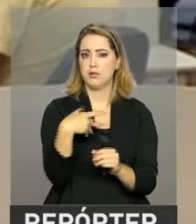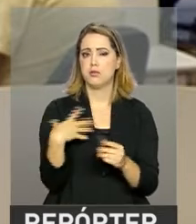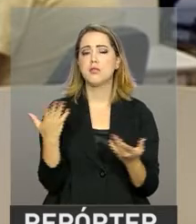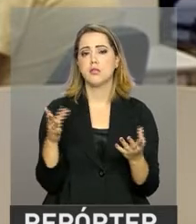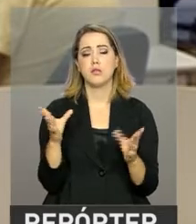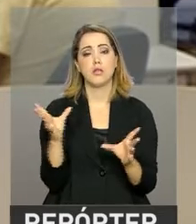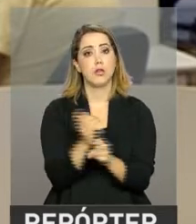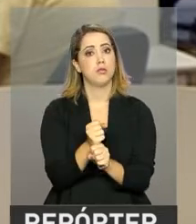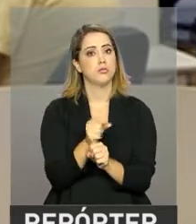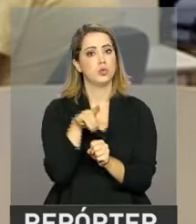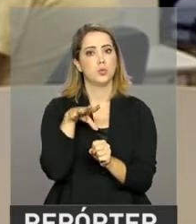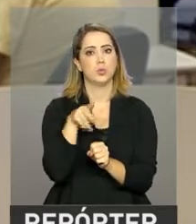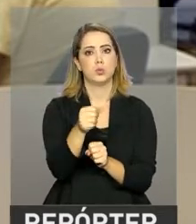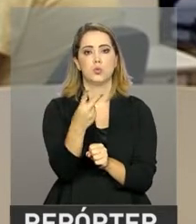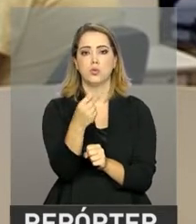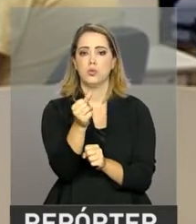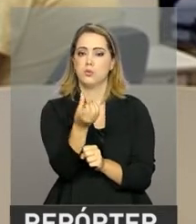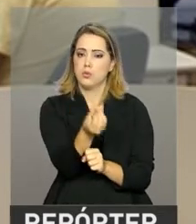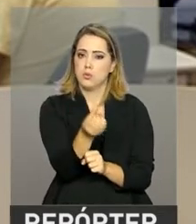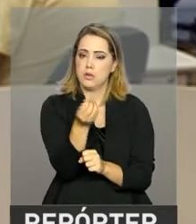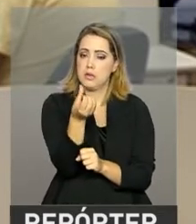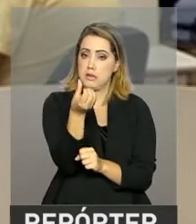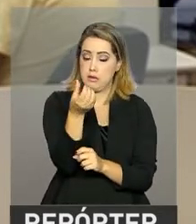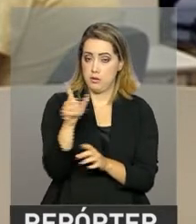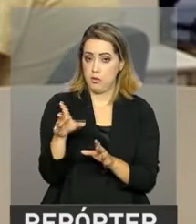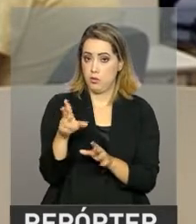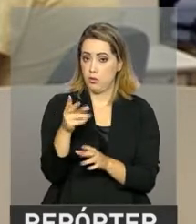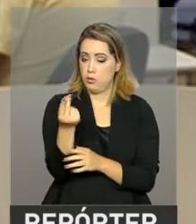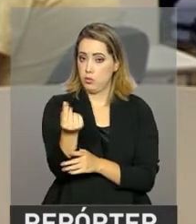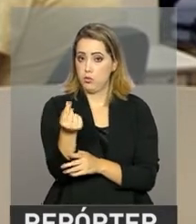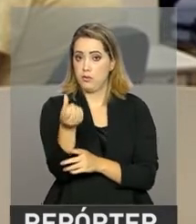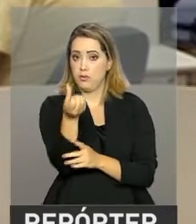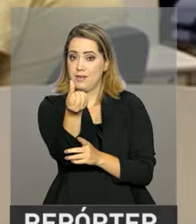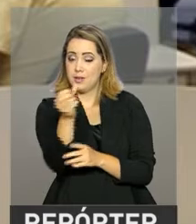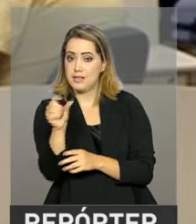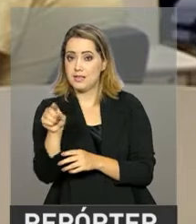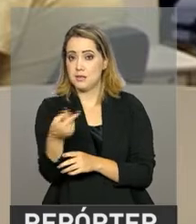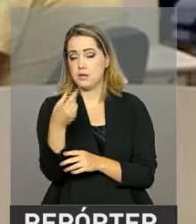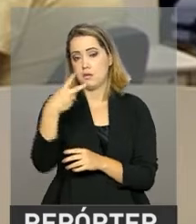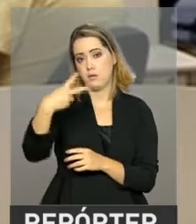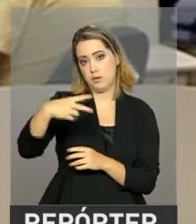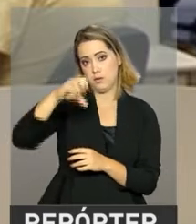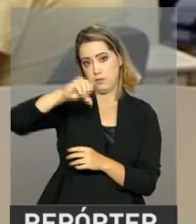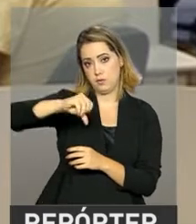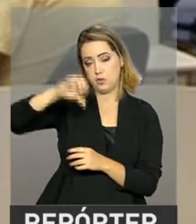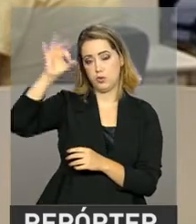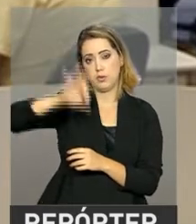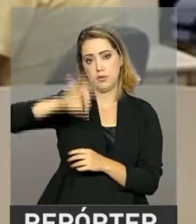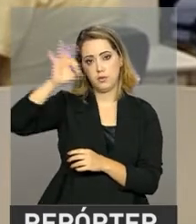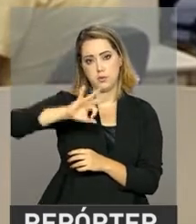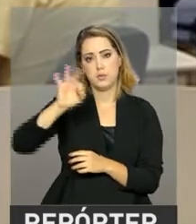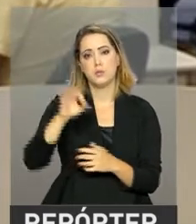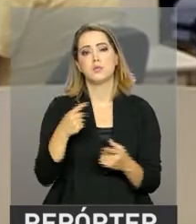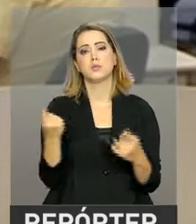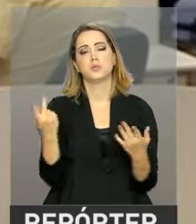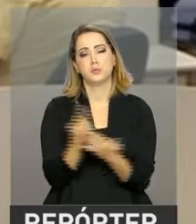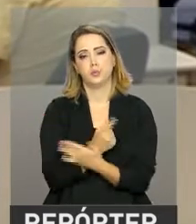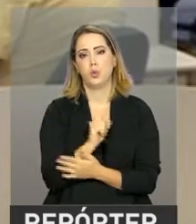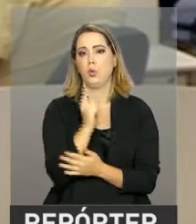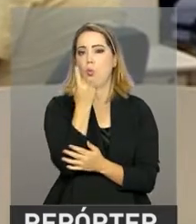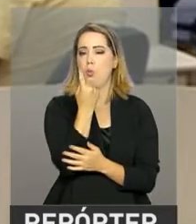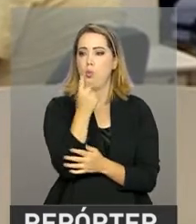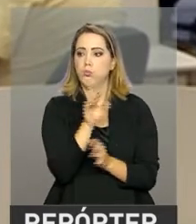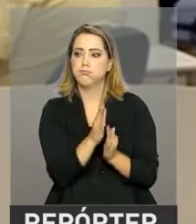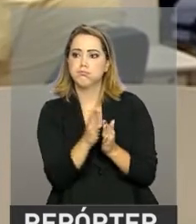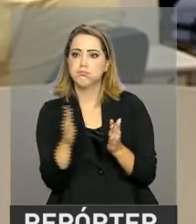fechou 2016 em 6,29%, voltando, portanto, aí a casa de um dígito após